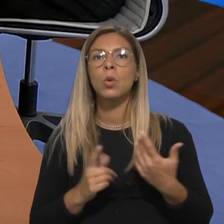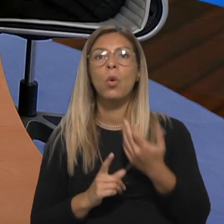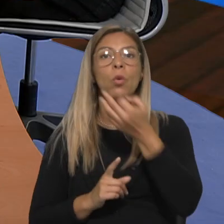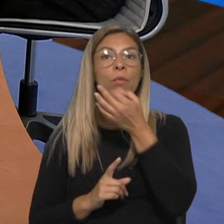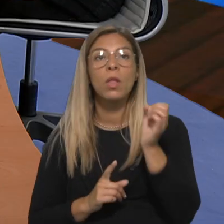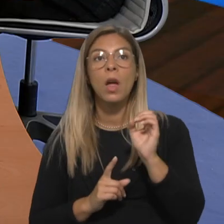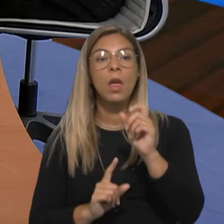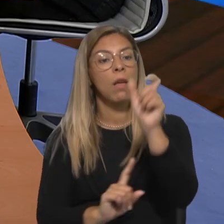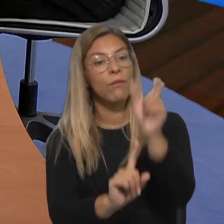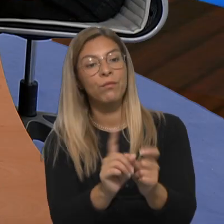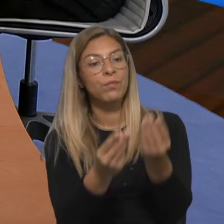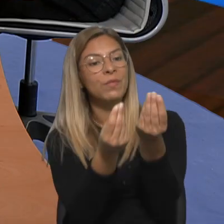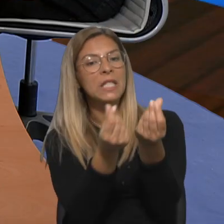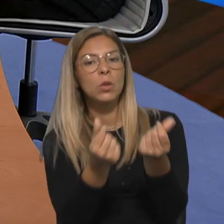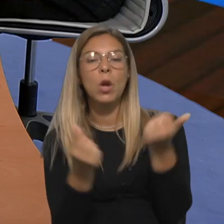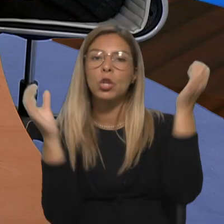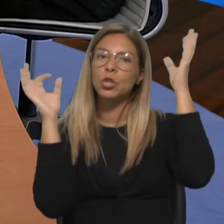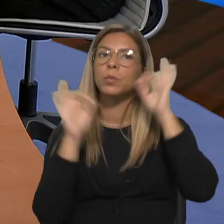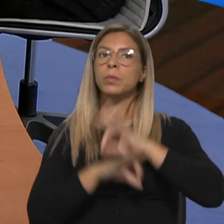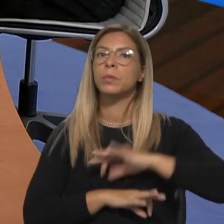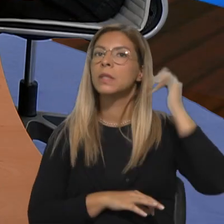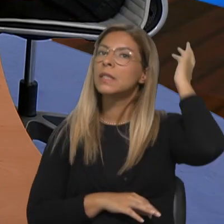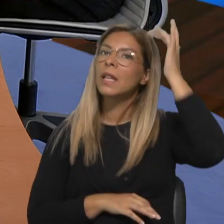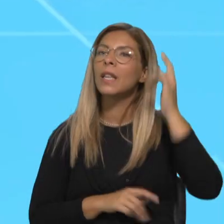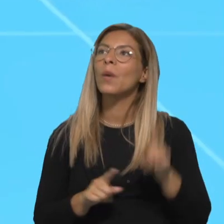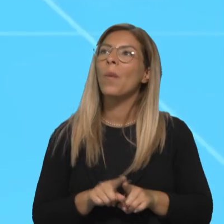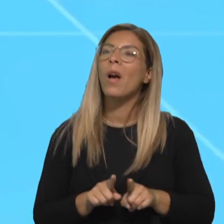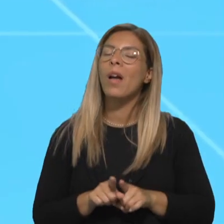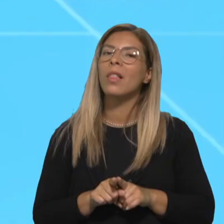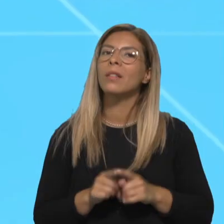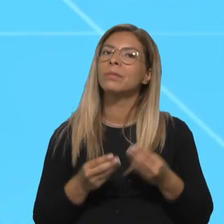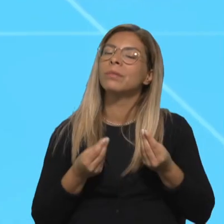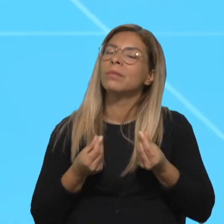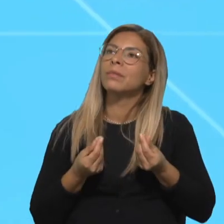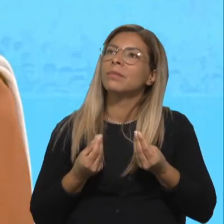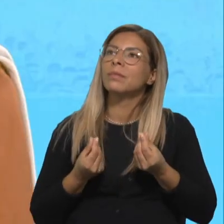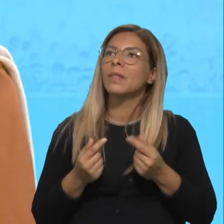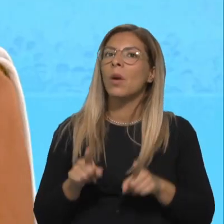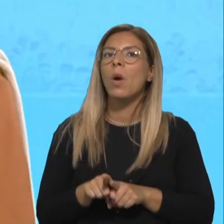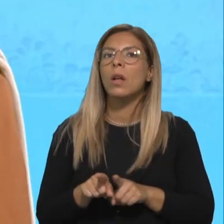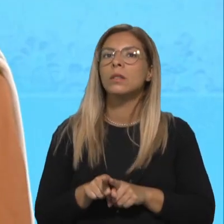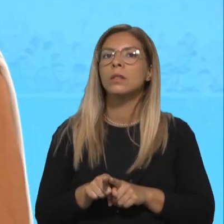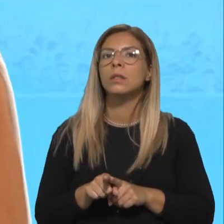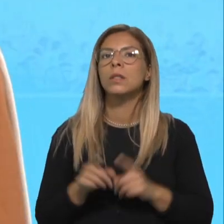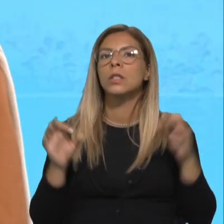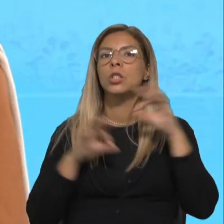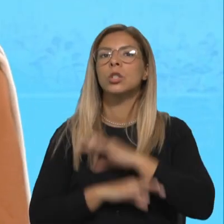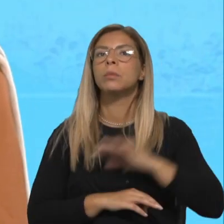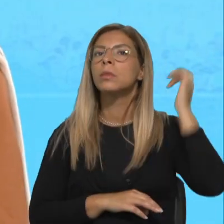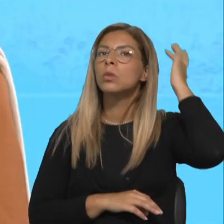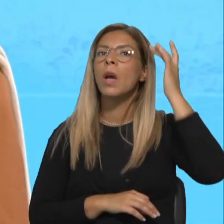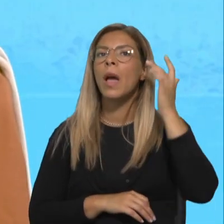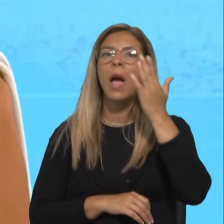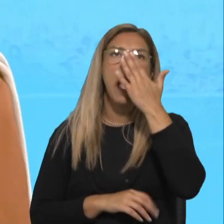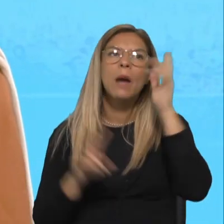falar de algo físico. Não, Espírito Santo. Estamos a falar de... Sim, do Espírito Santo, é de um amigo, não é?